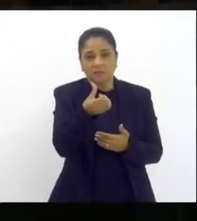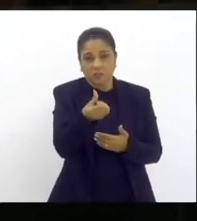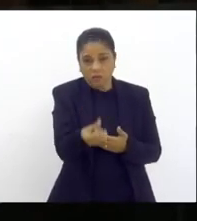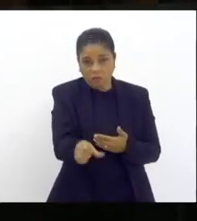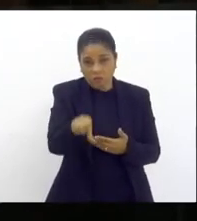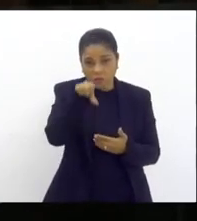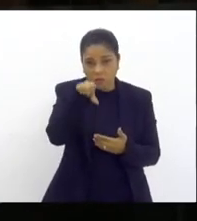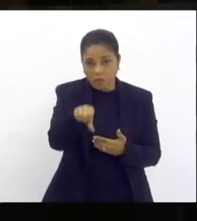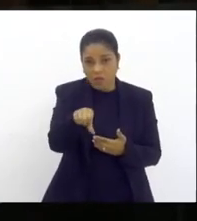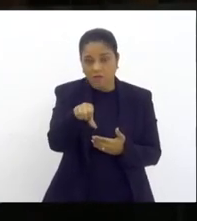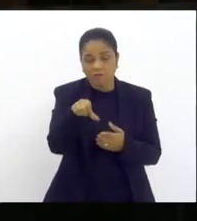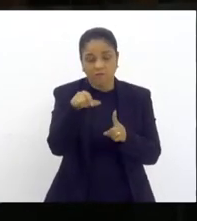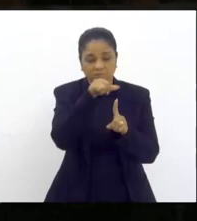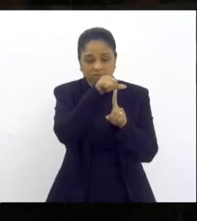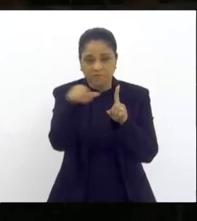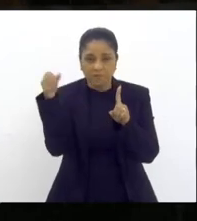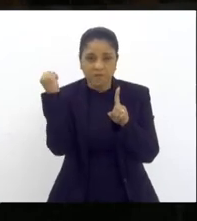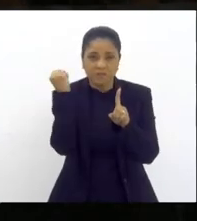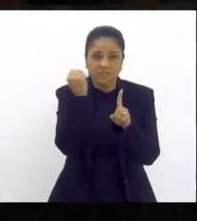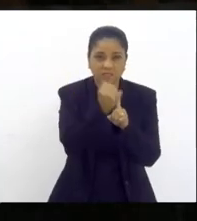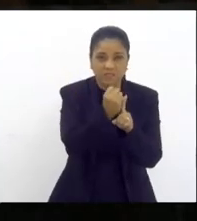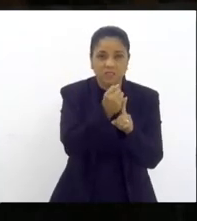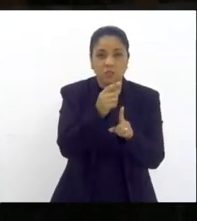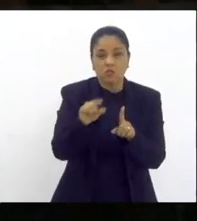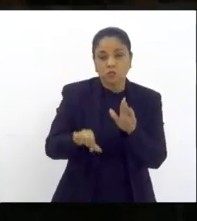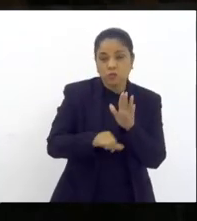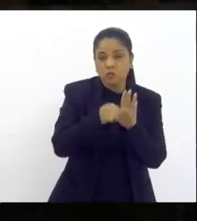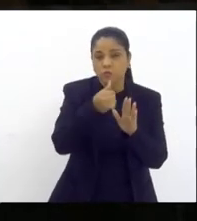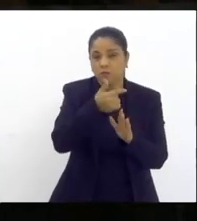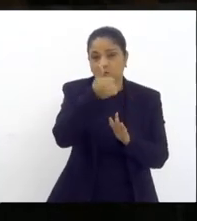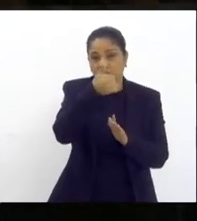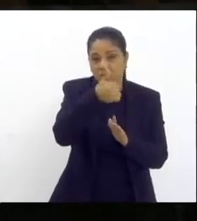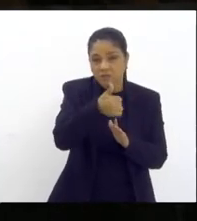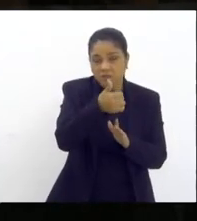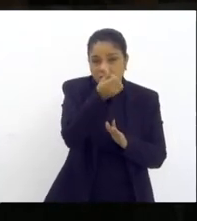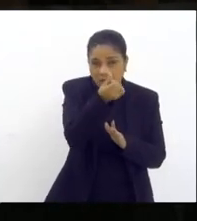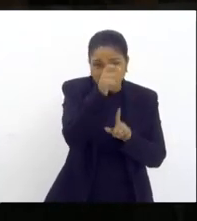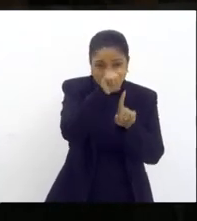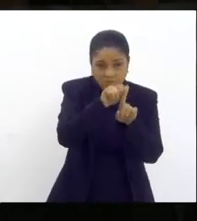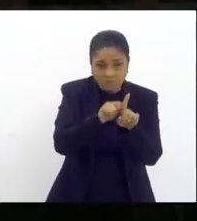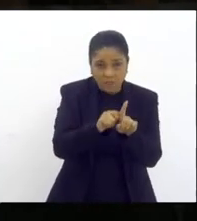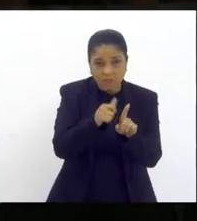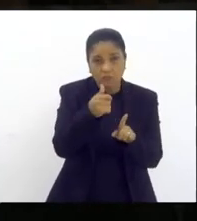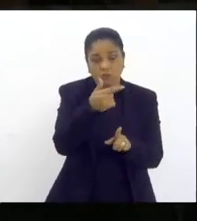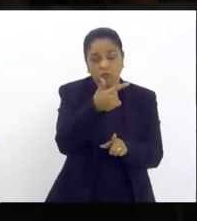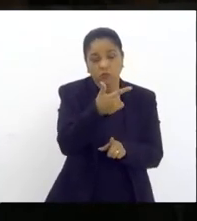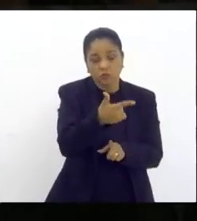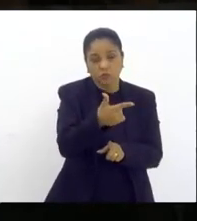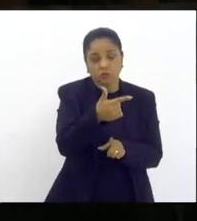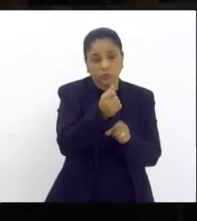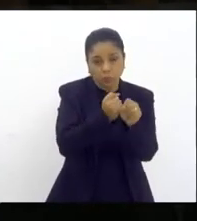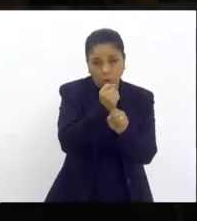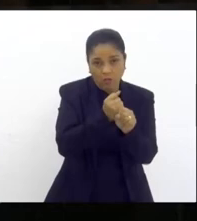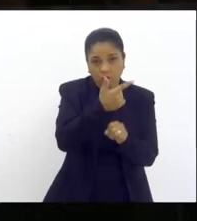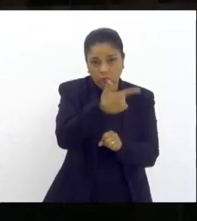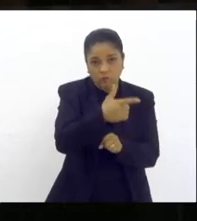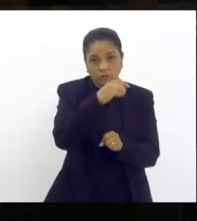nos primeiros 6 meses do ano de 2022. Das vítimas,